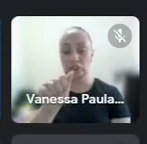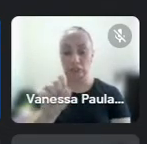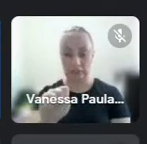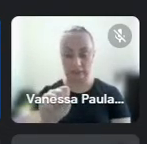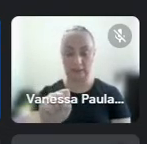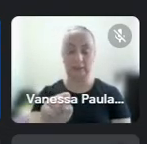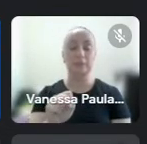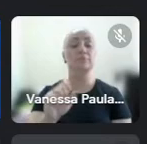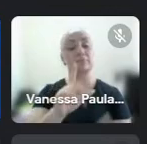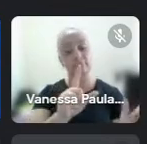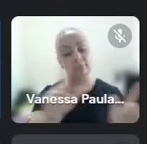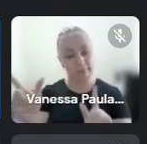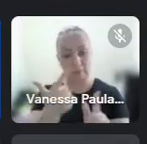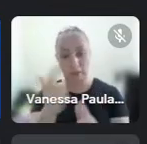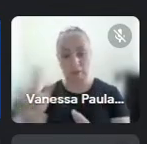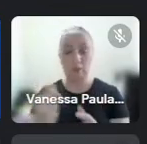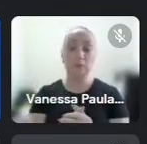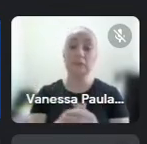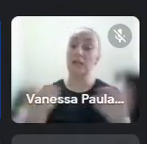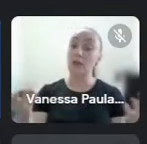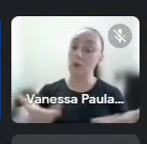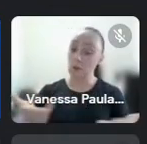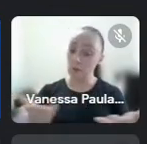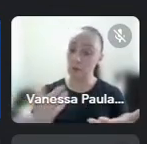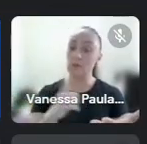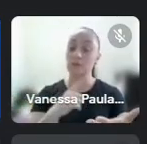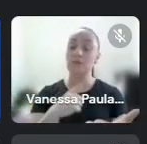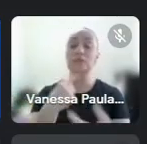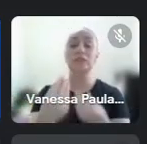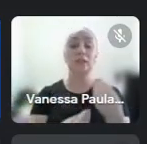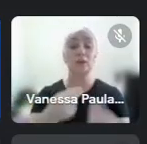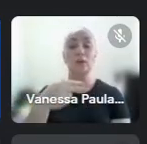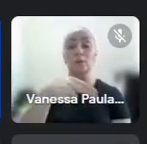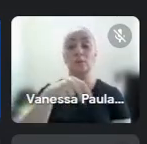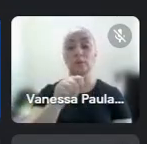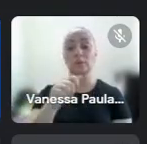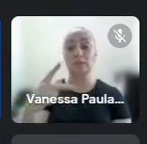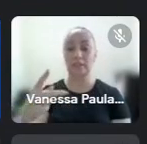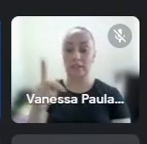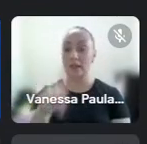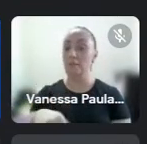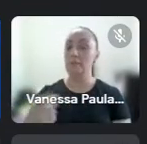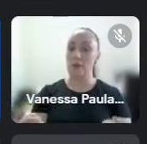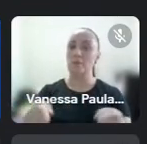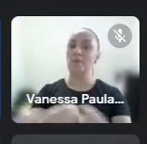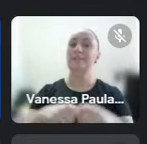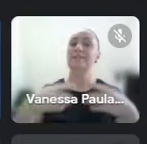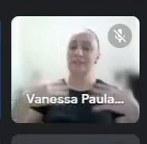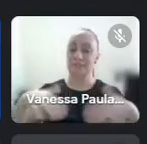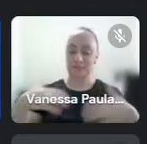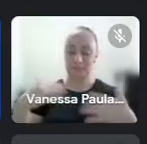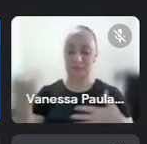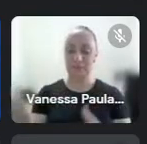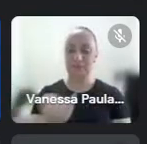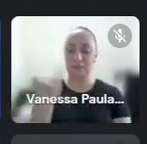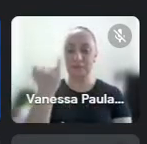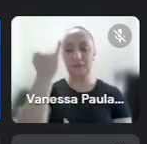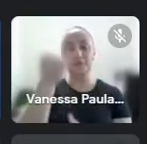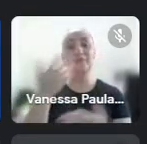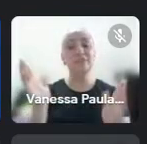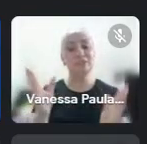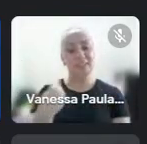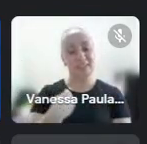Pode passar. E hoje em dia nós temos agora o NEAP como grande parceiro, tá, gente? O NEAP já está aqui,